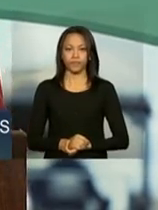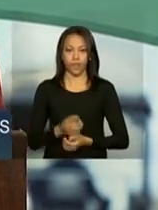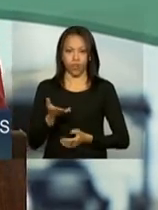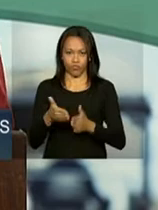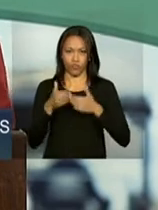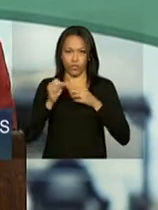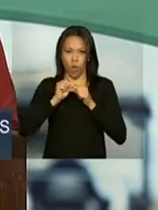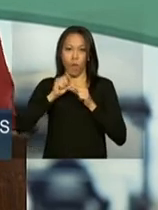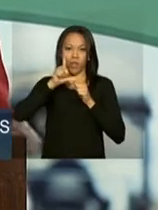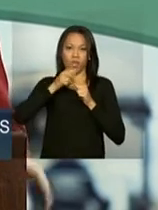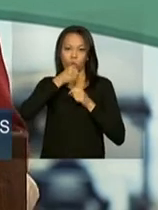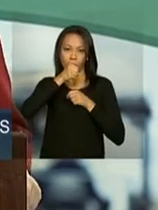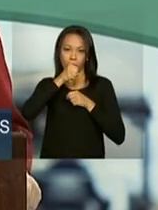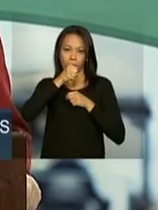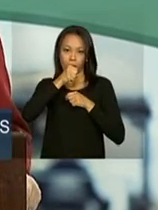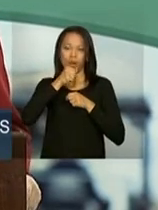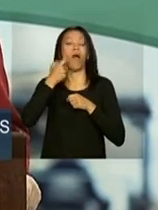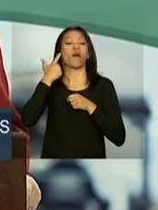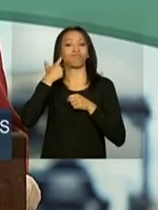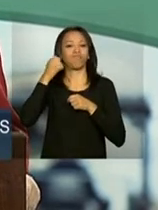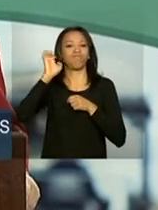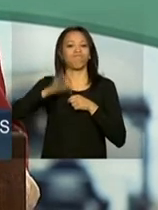Aumenta o som agora.